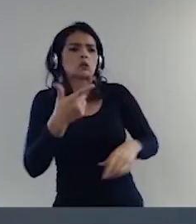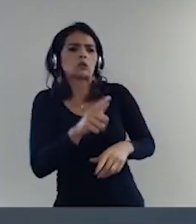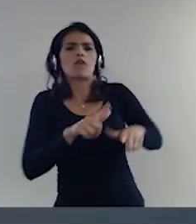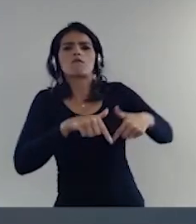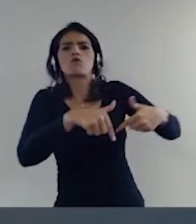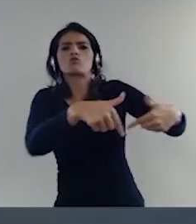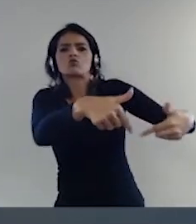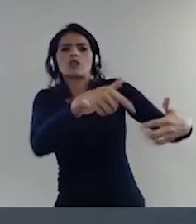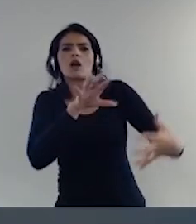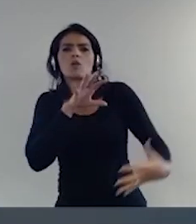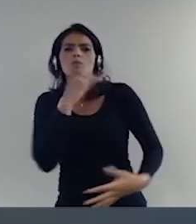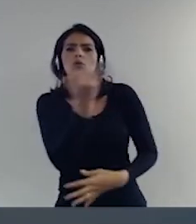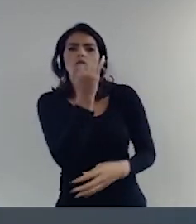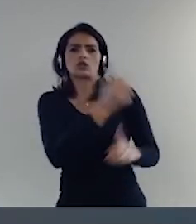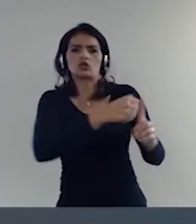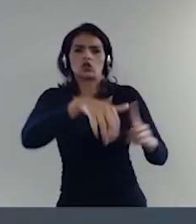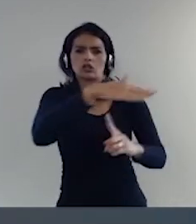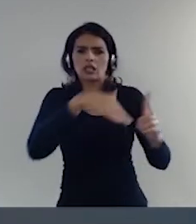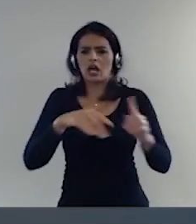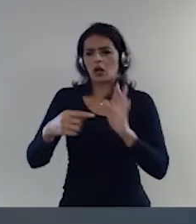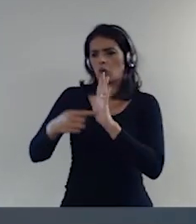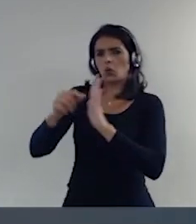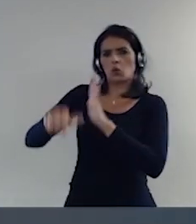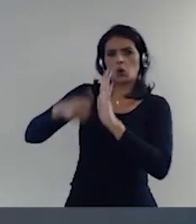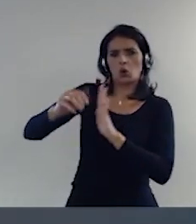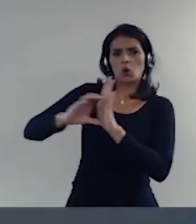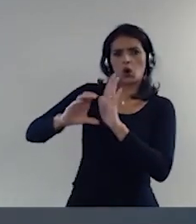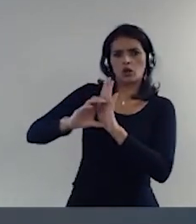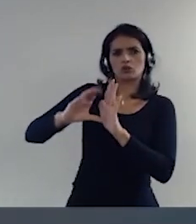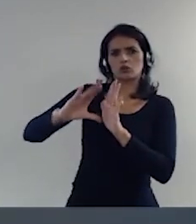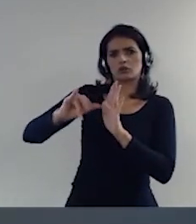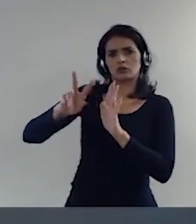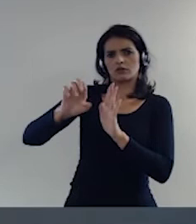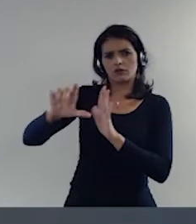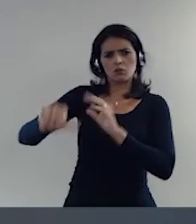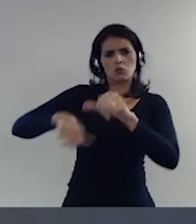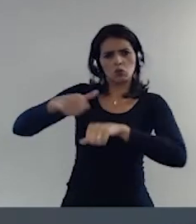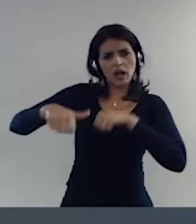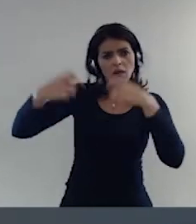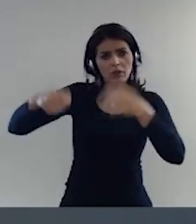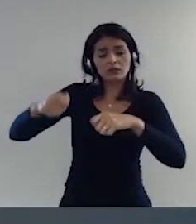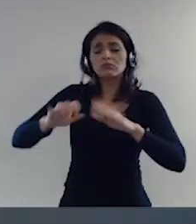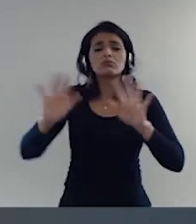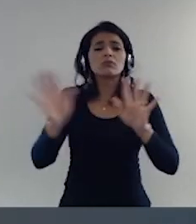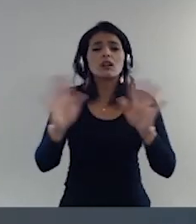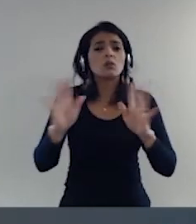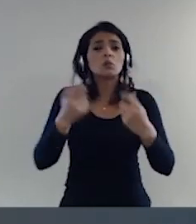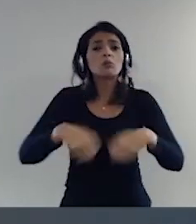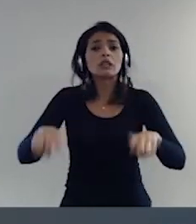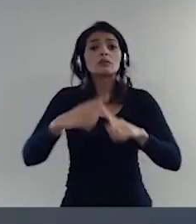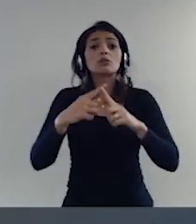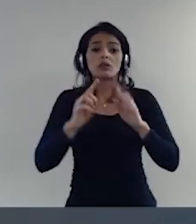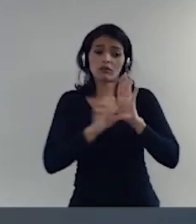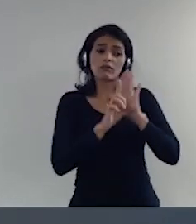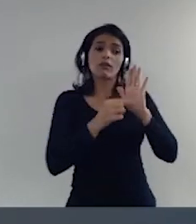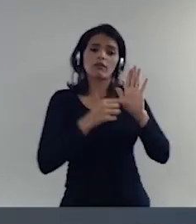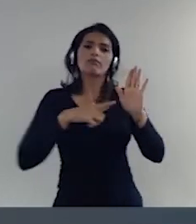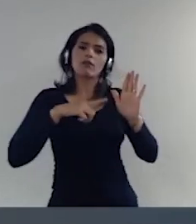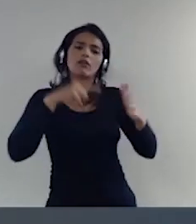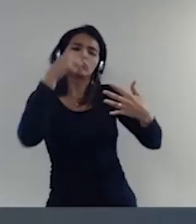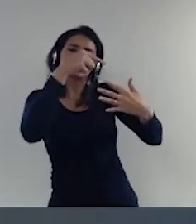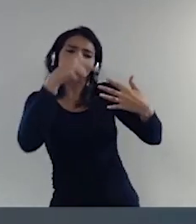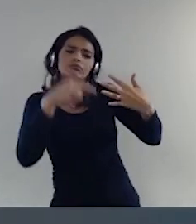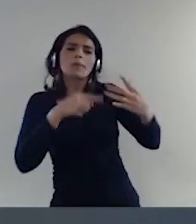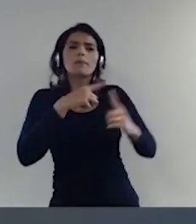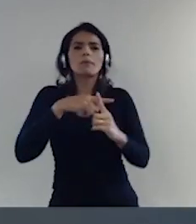social, mude-se o Código Civil, e realmente uma lei que, a meu ver, tem pontos positivos, mas em outros pontos realmente